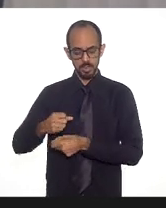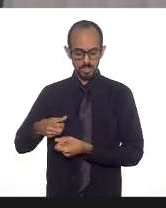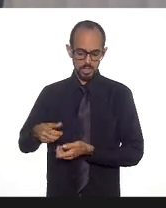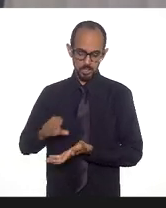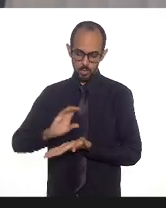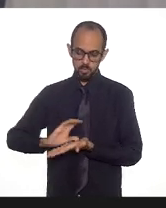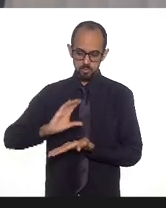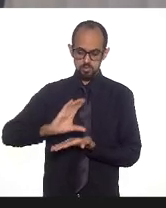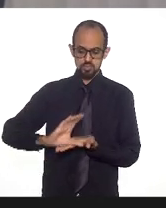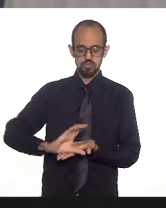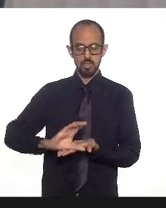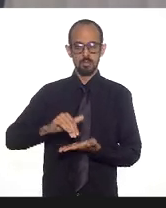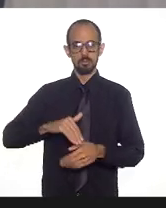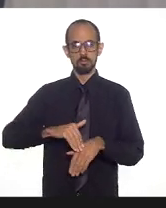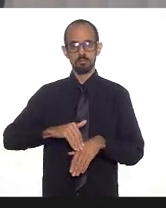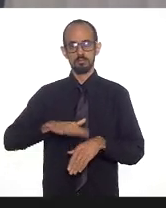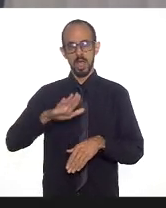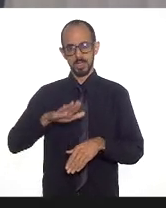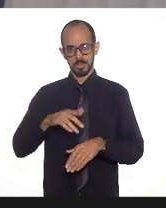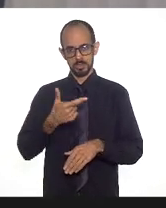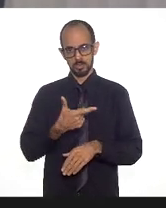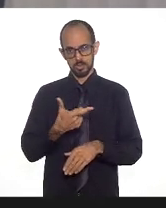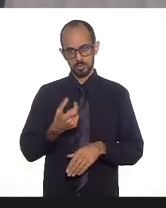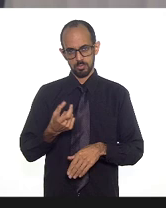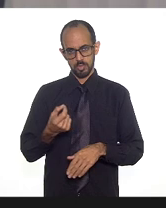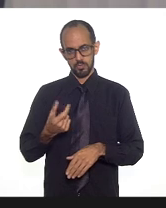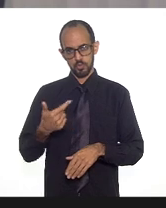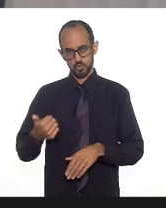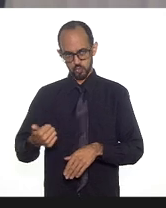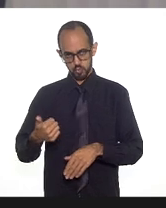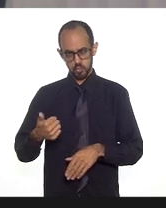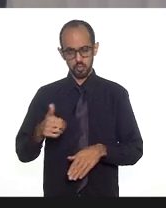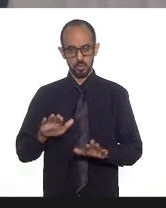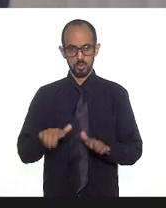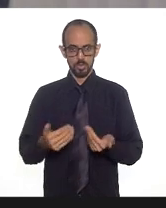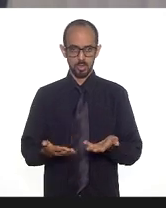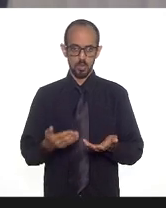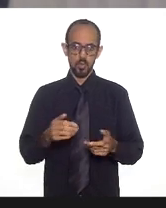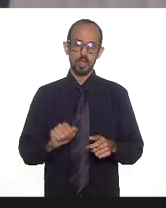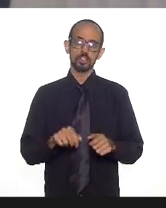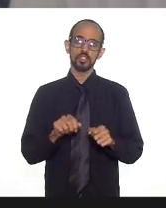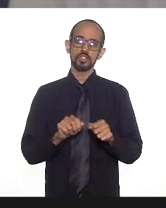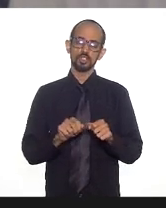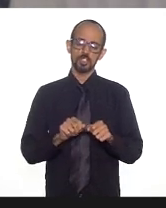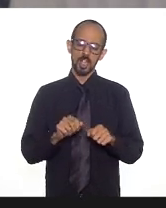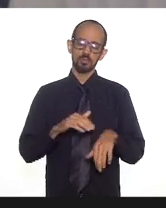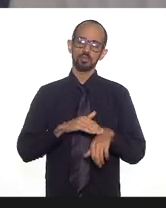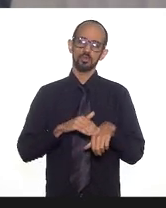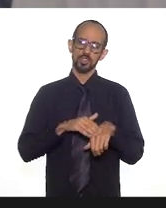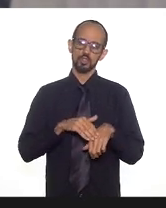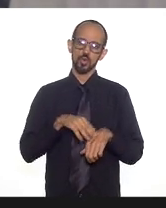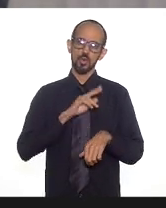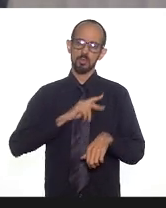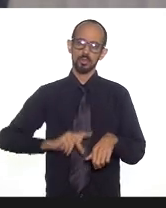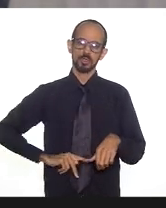relação ao número de bolsas nesse ano. Nesse sentido, trabalhamos com a direção anterior, discutimos sobre esse ponto,